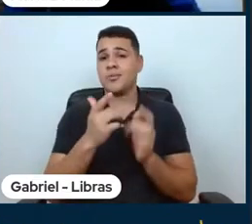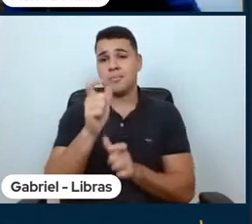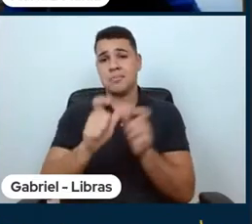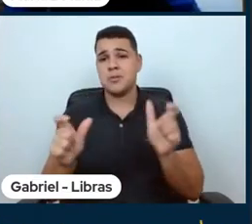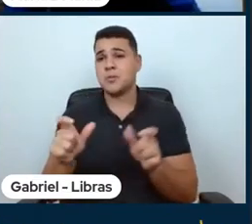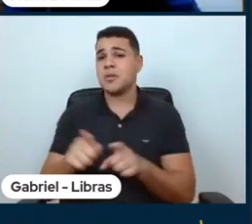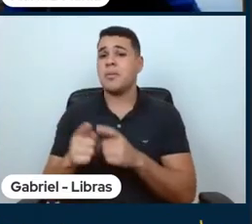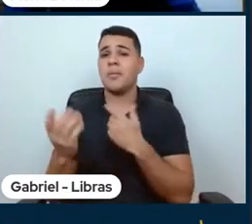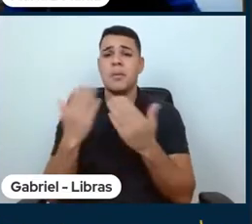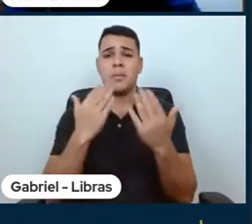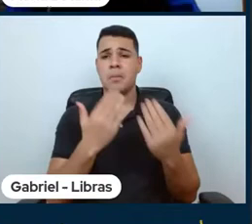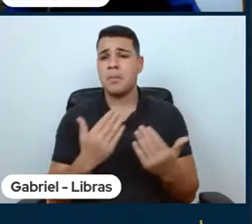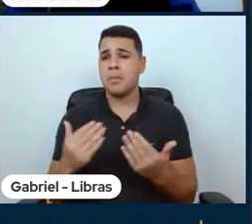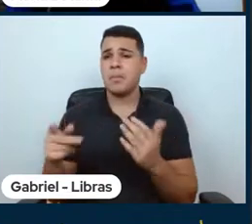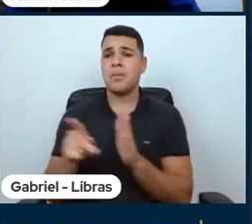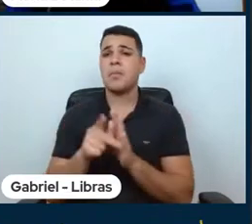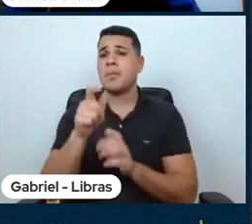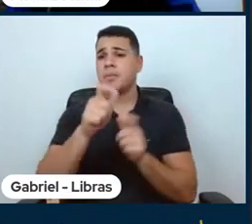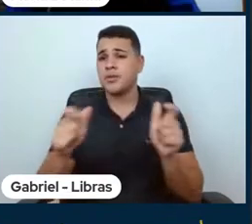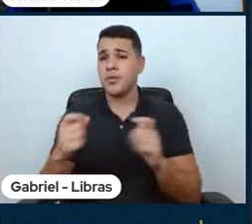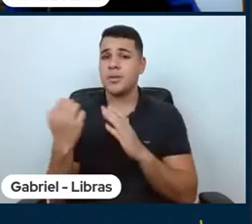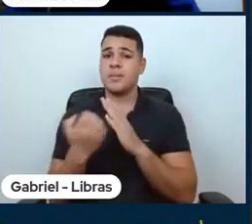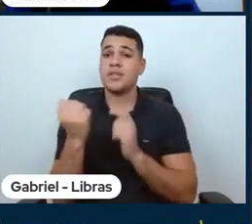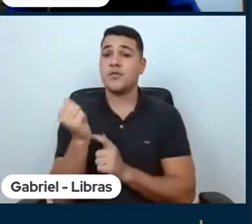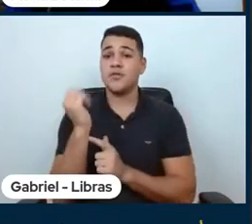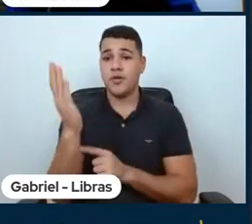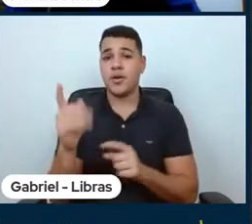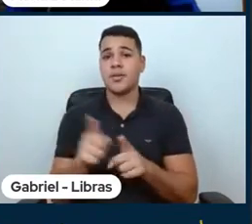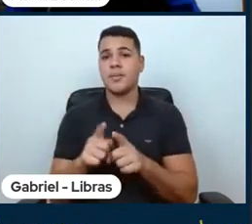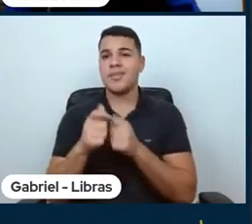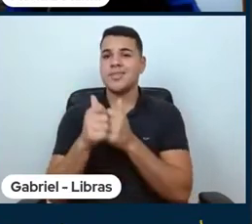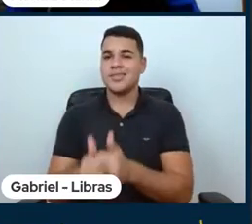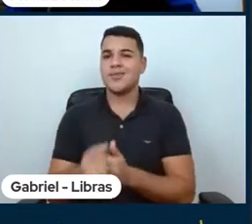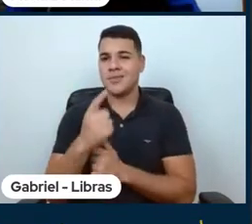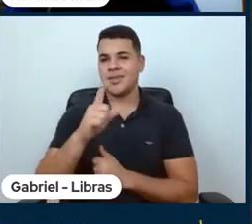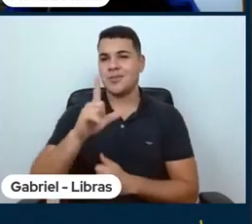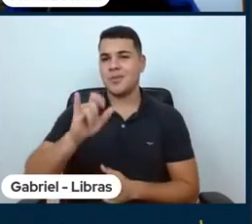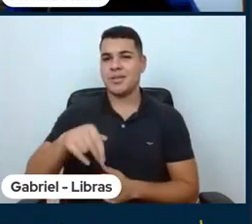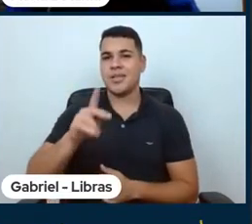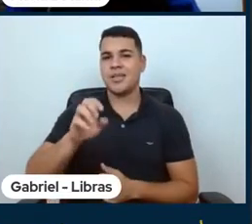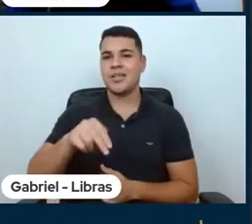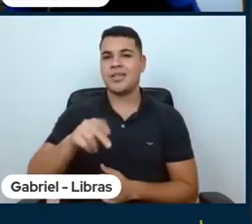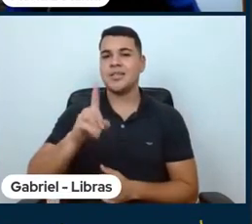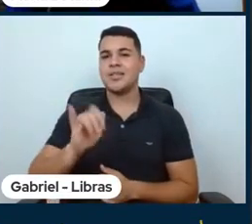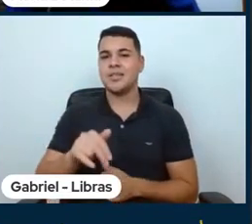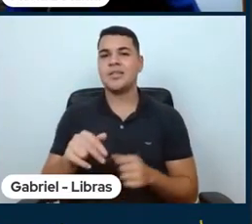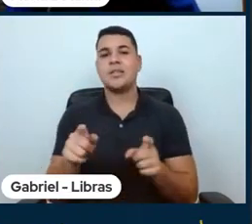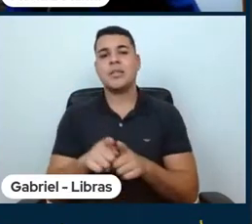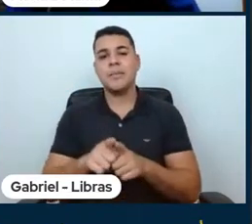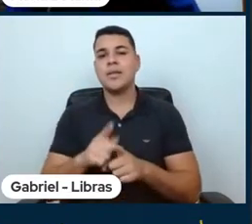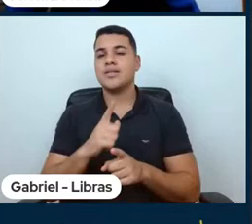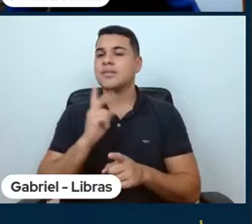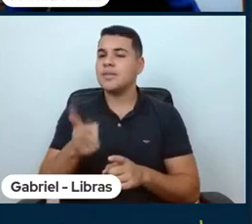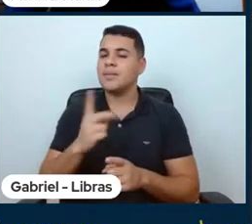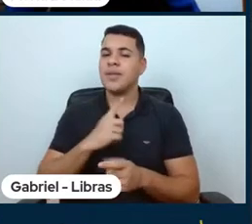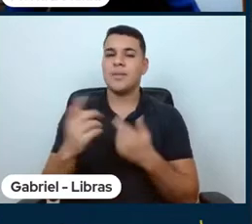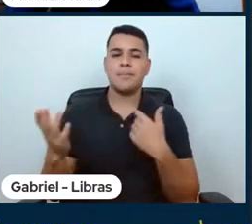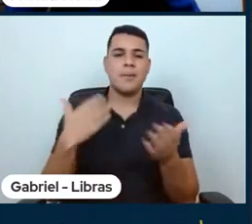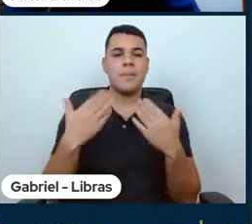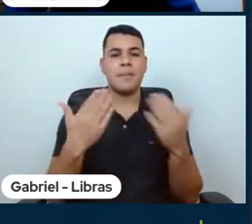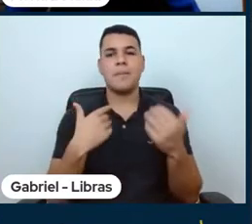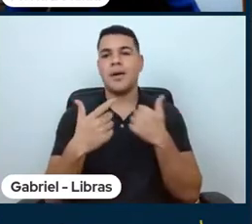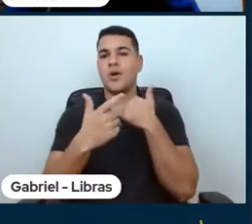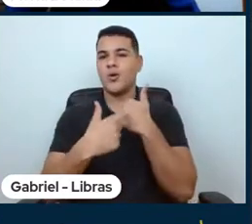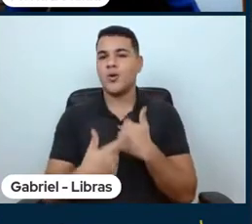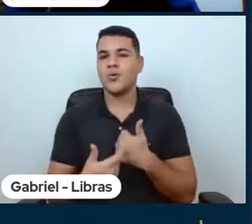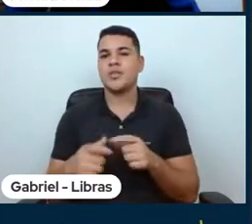com pessoas da Cint de fora, adiciono no LinkedIn, aí, enfim, rola sempre uma troca de curtidas